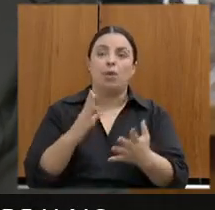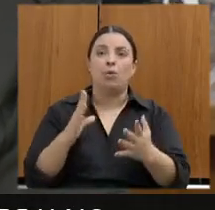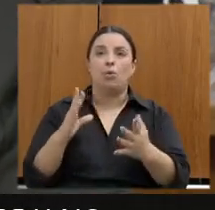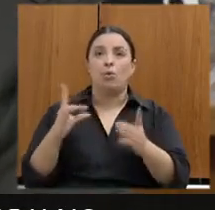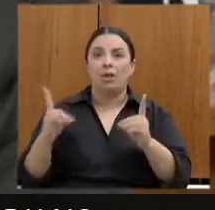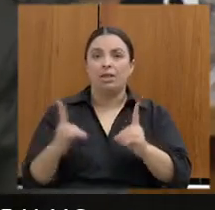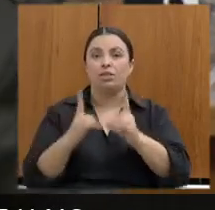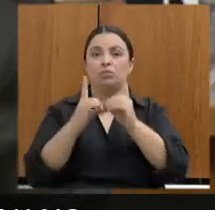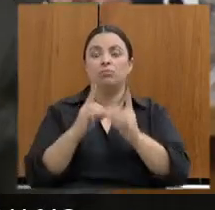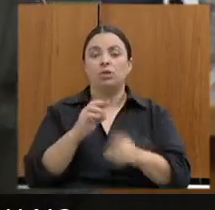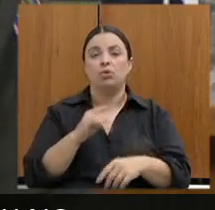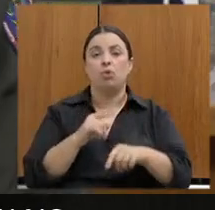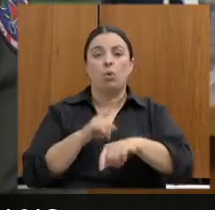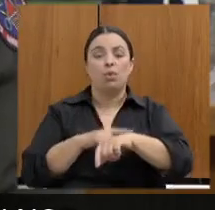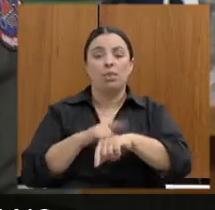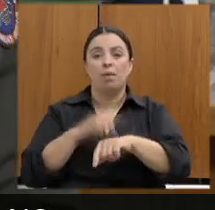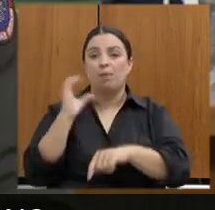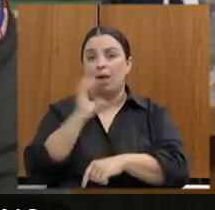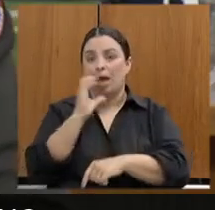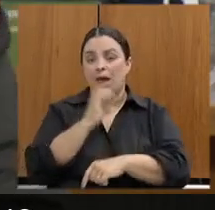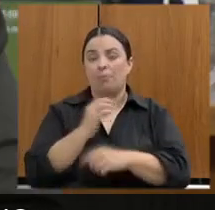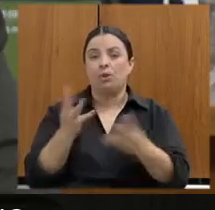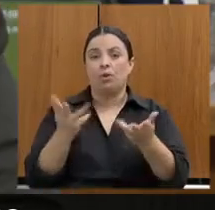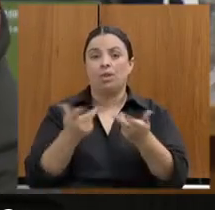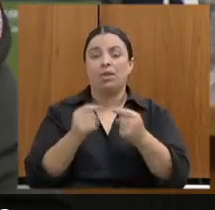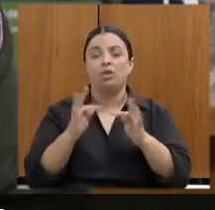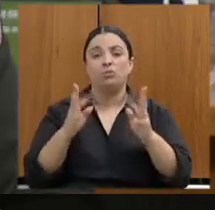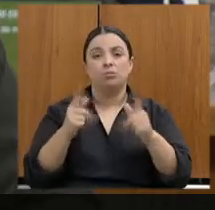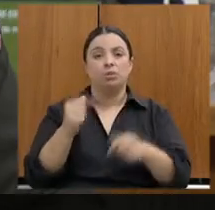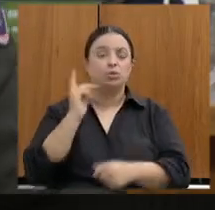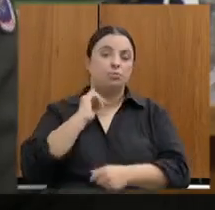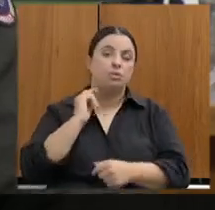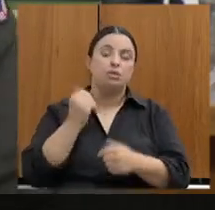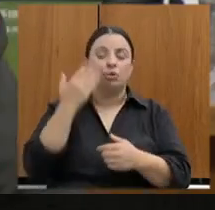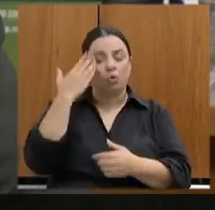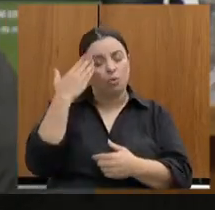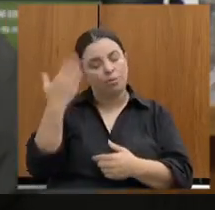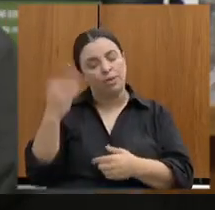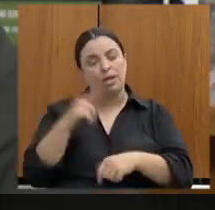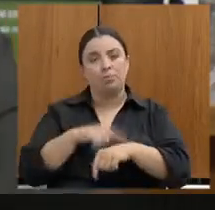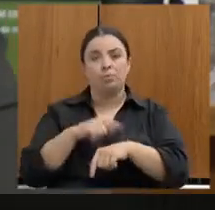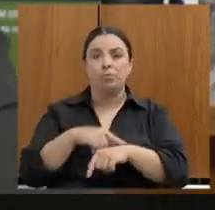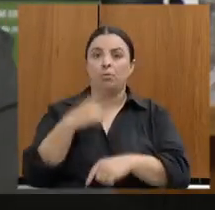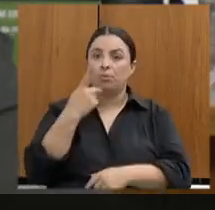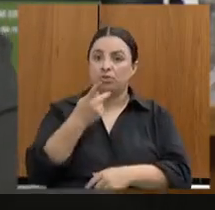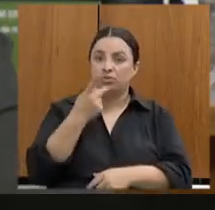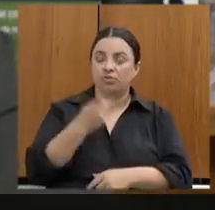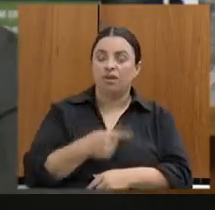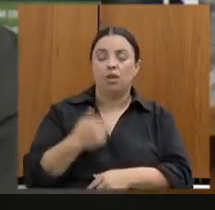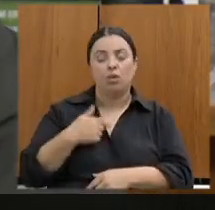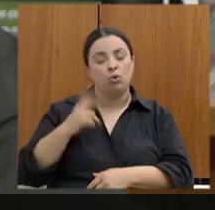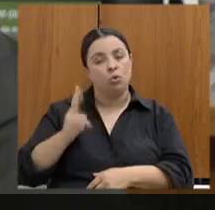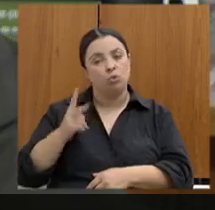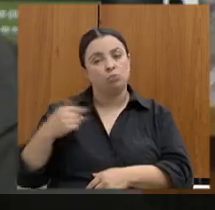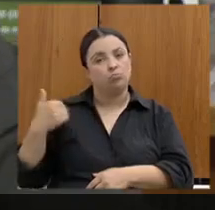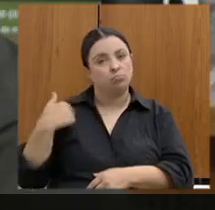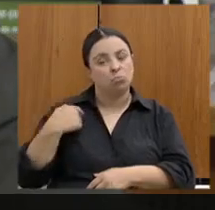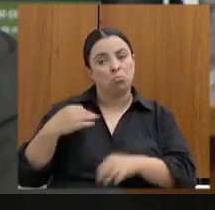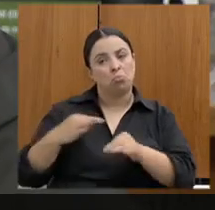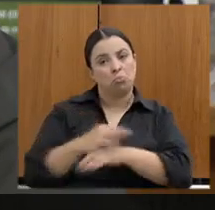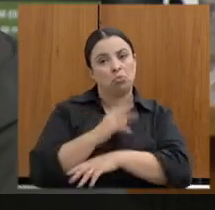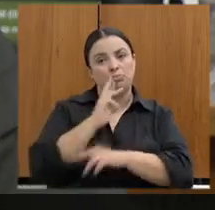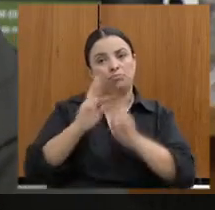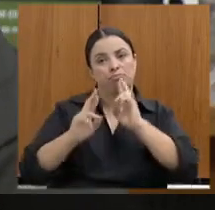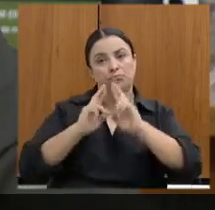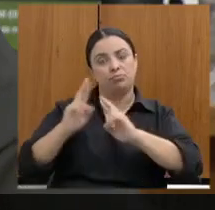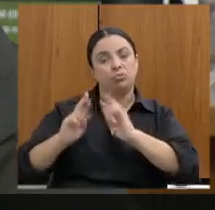qualidade a todos os mineiros Muito Obrigado aí pelo espaço sigo à disposição para todos os questionamentos